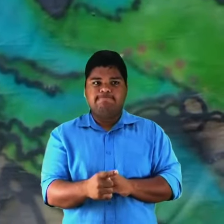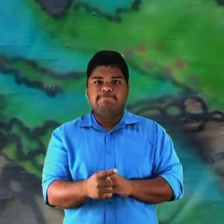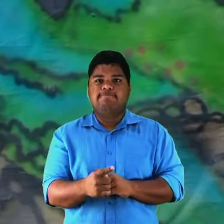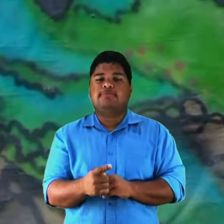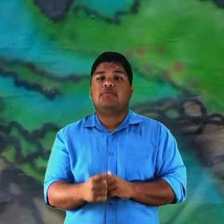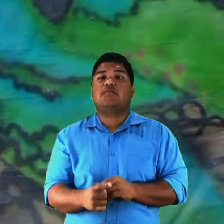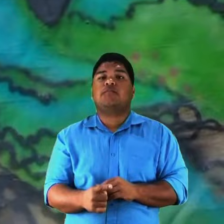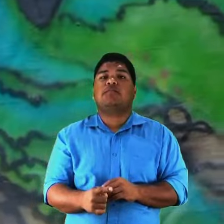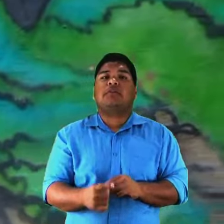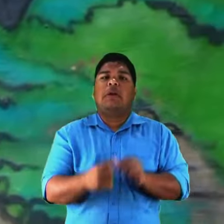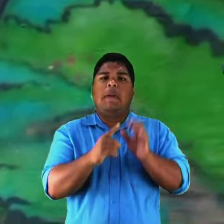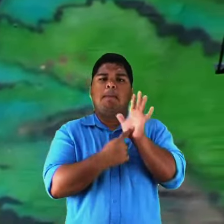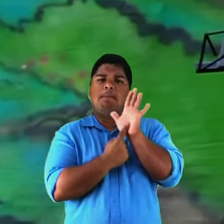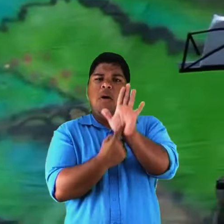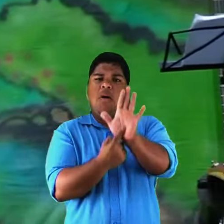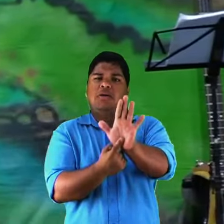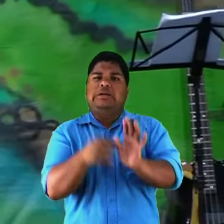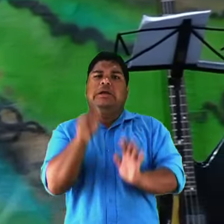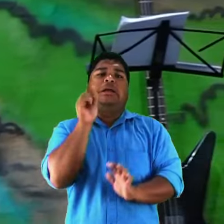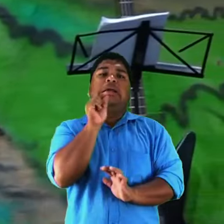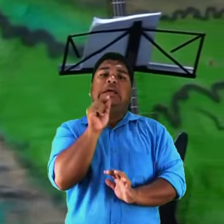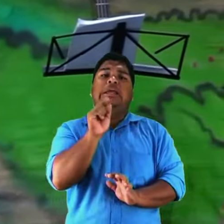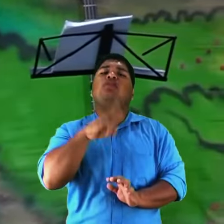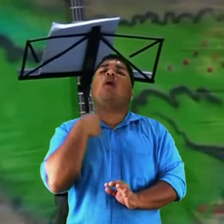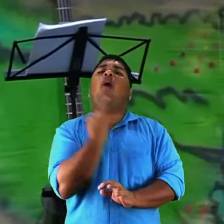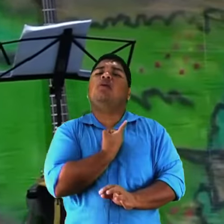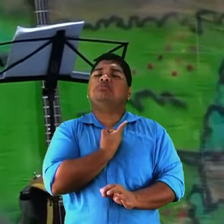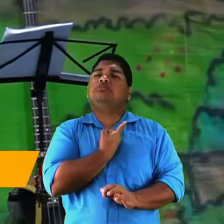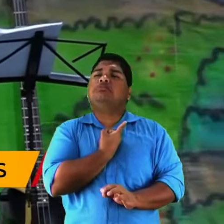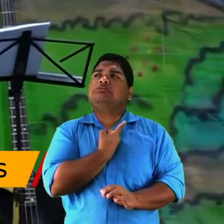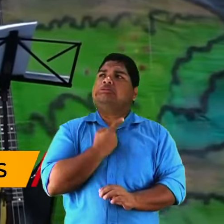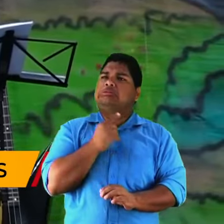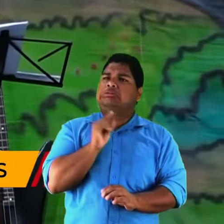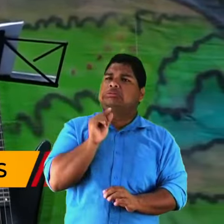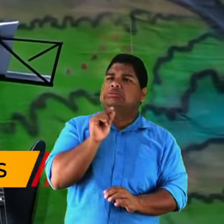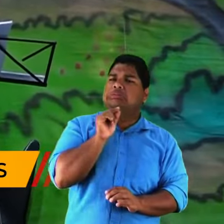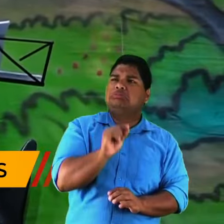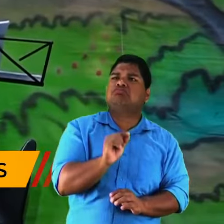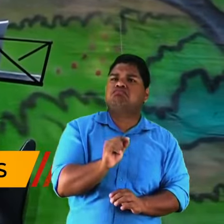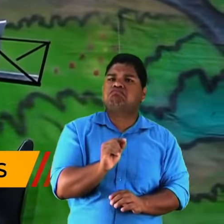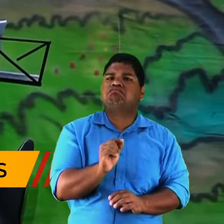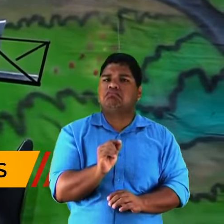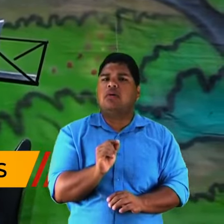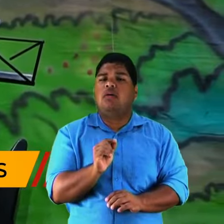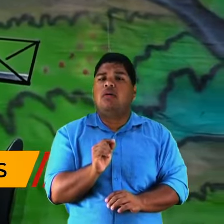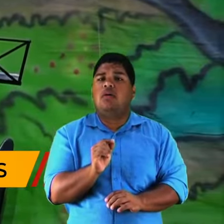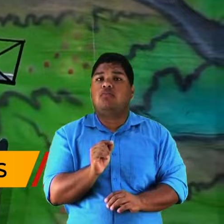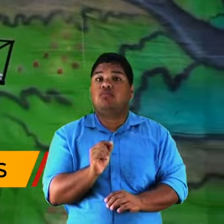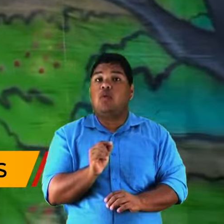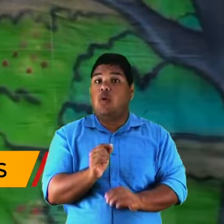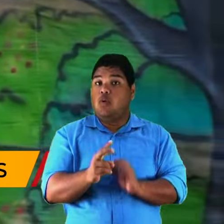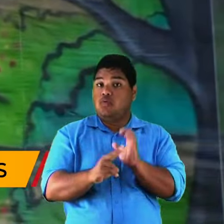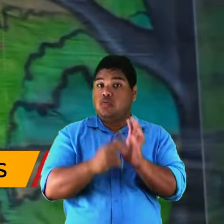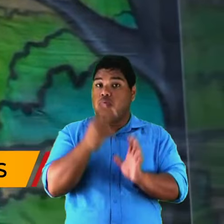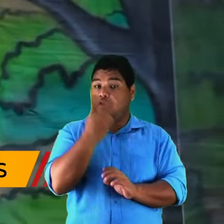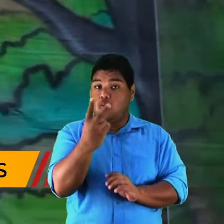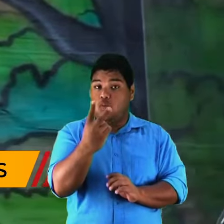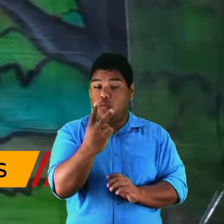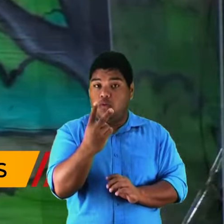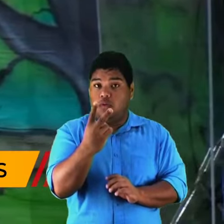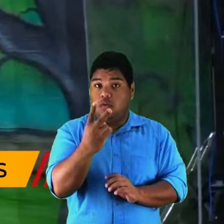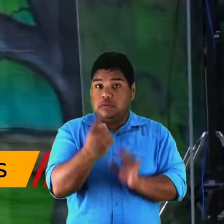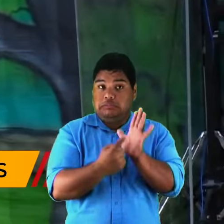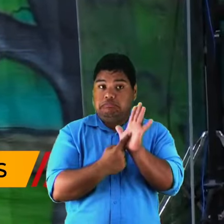nós somos. Duas afirmações que vão mostrar, vão nos